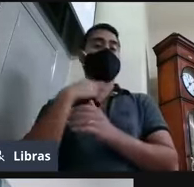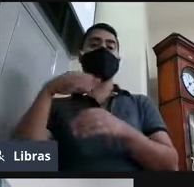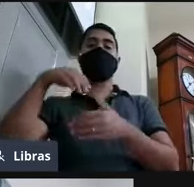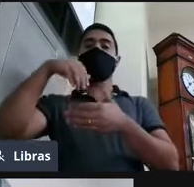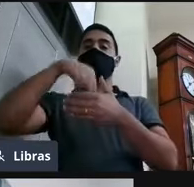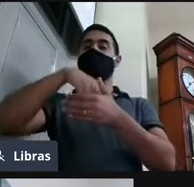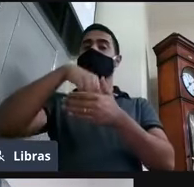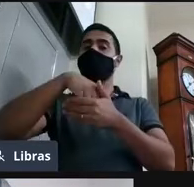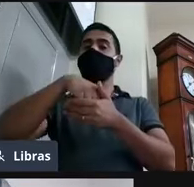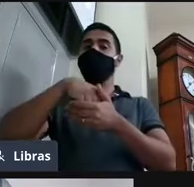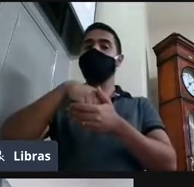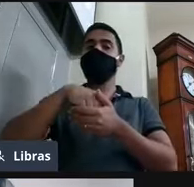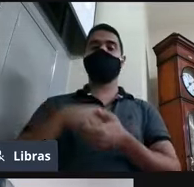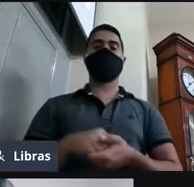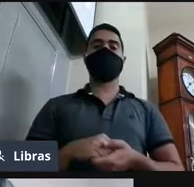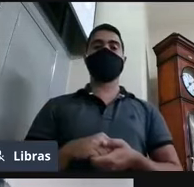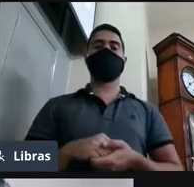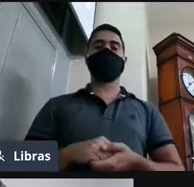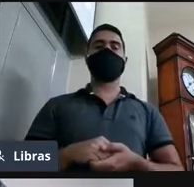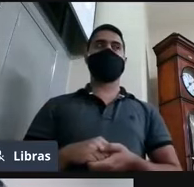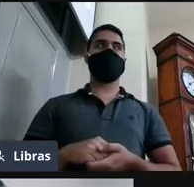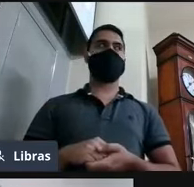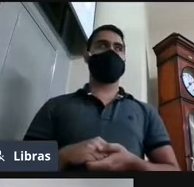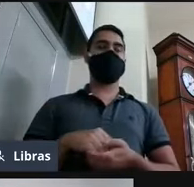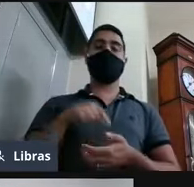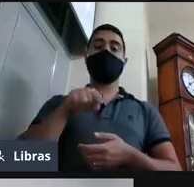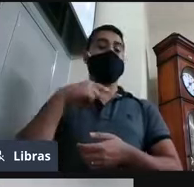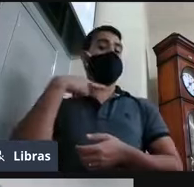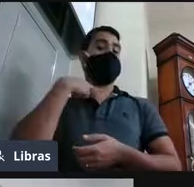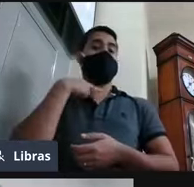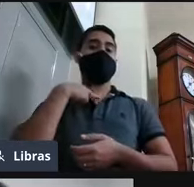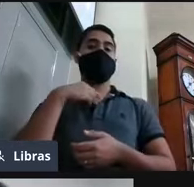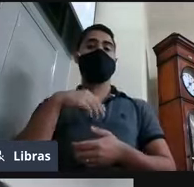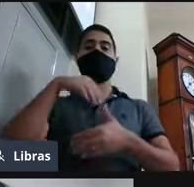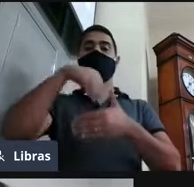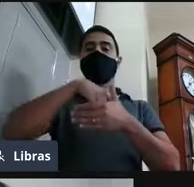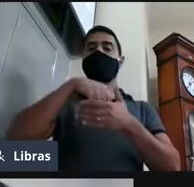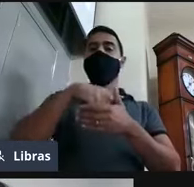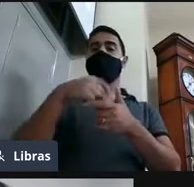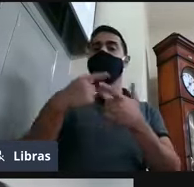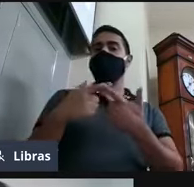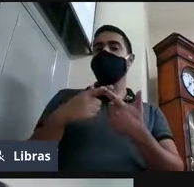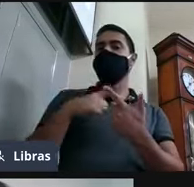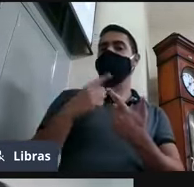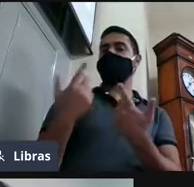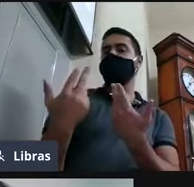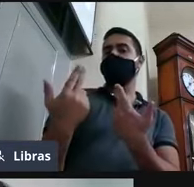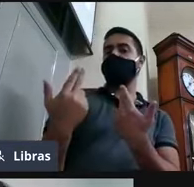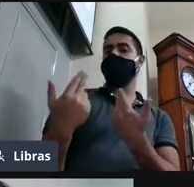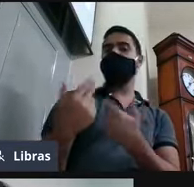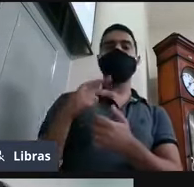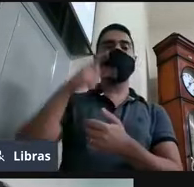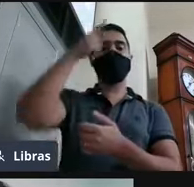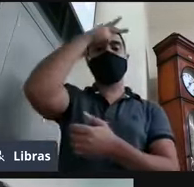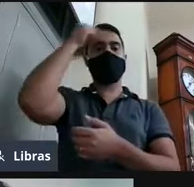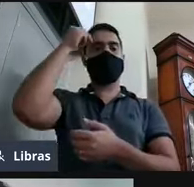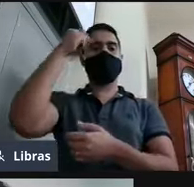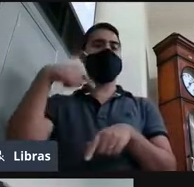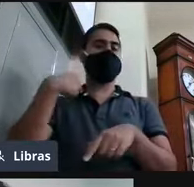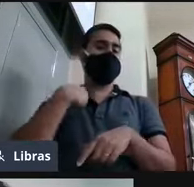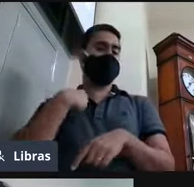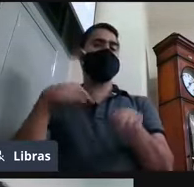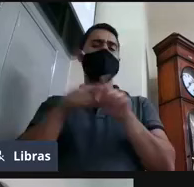se ele abstém, se ele rejeita ou se ele aprova. Ele está impedido porque ele tem parente de consanguinidade com o prefeito municipal, assim como eu